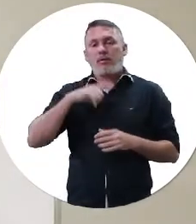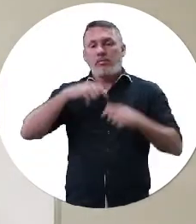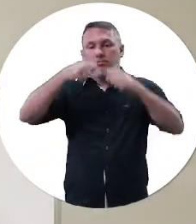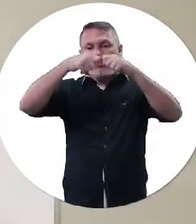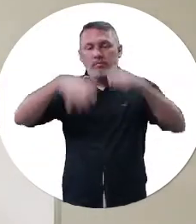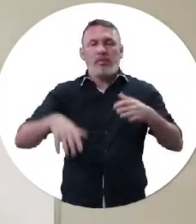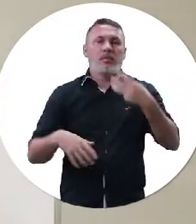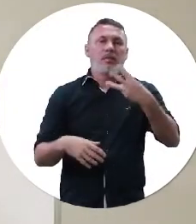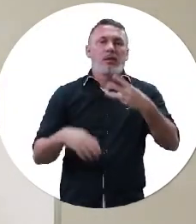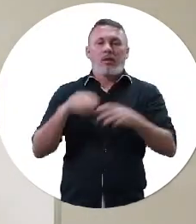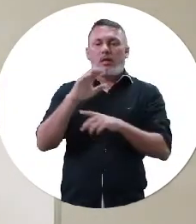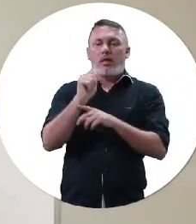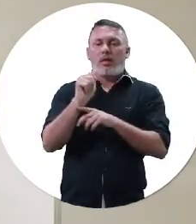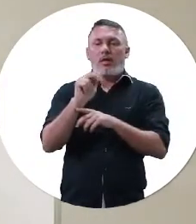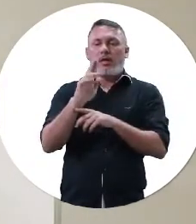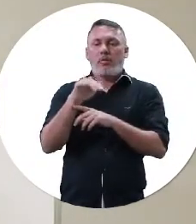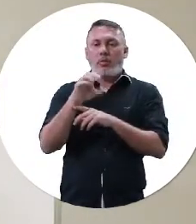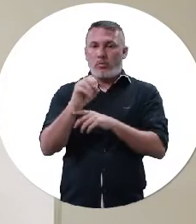vamos lá.